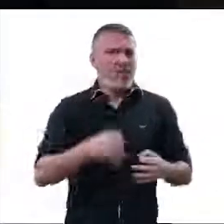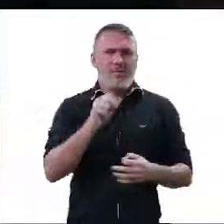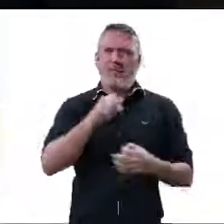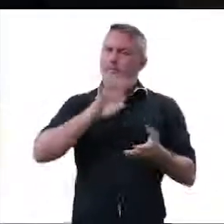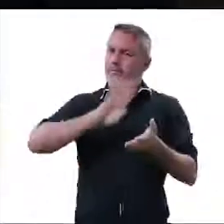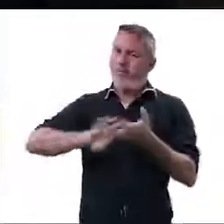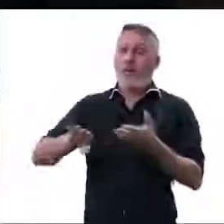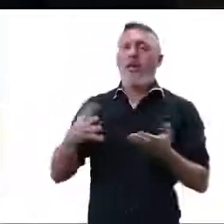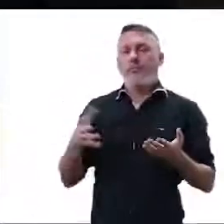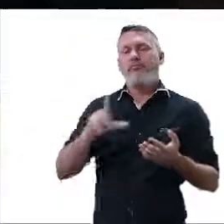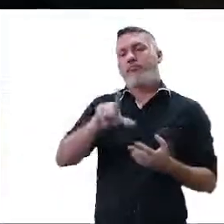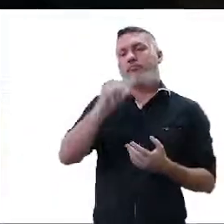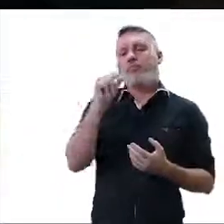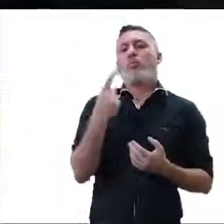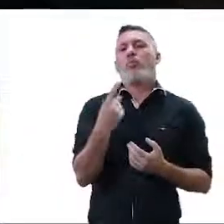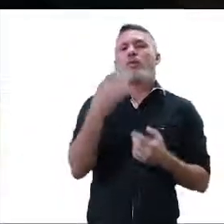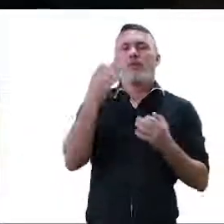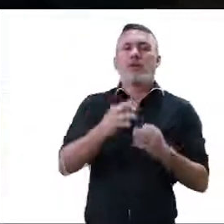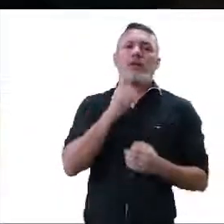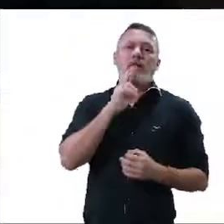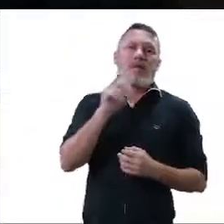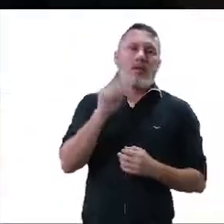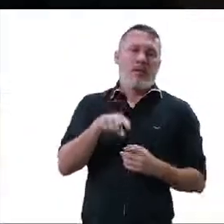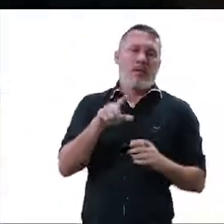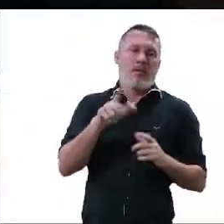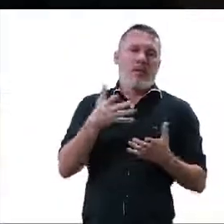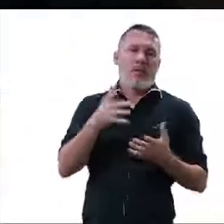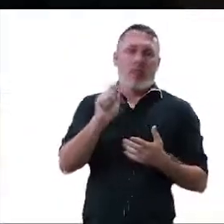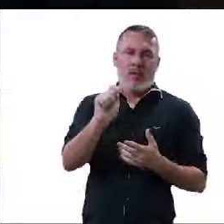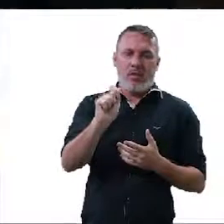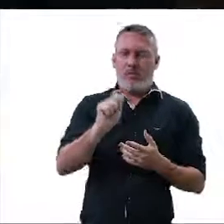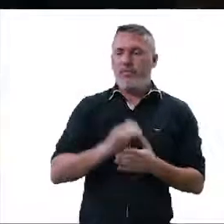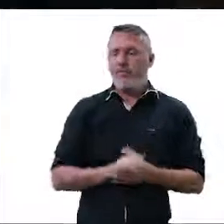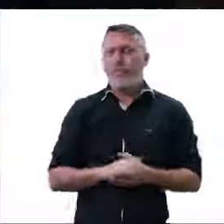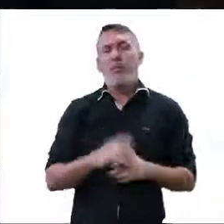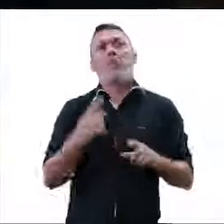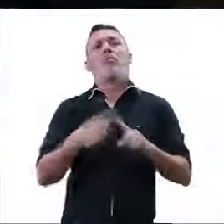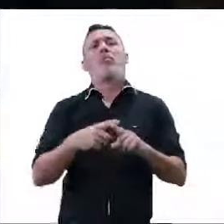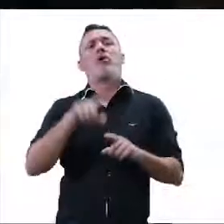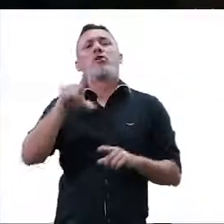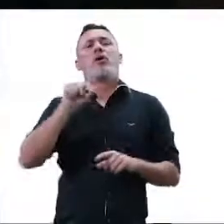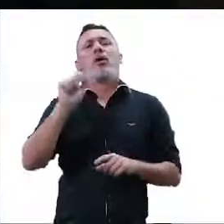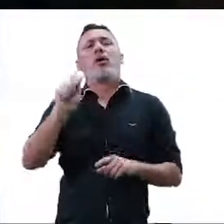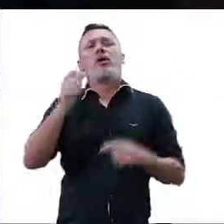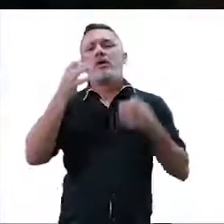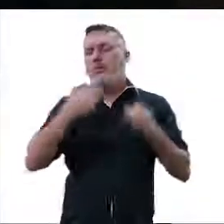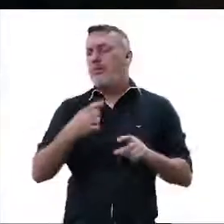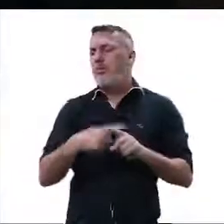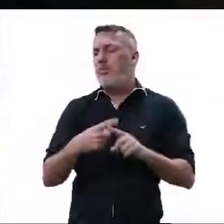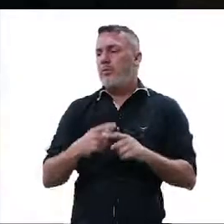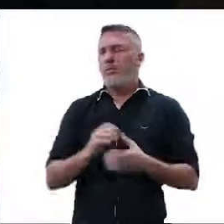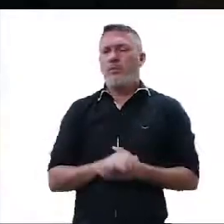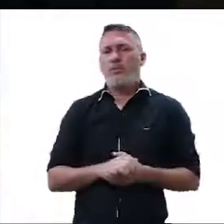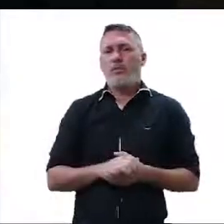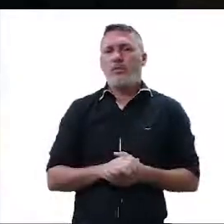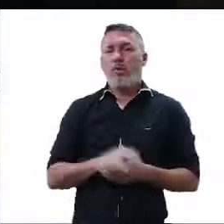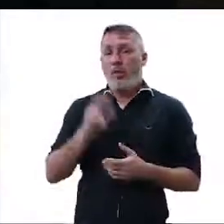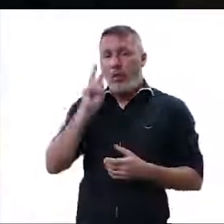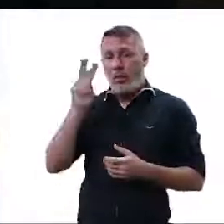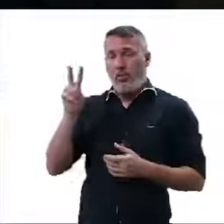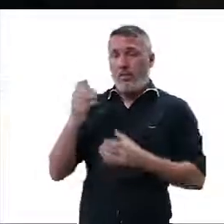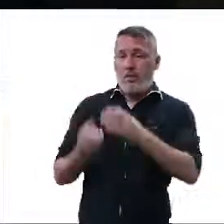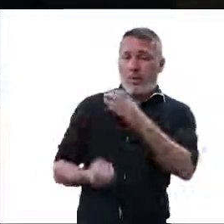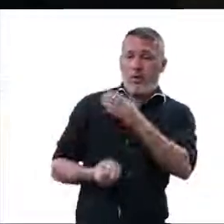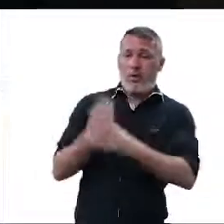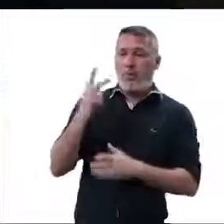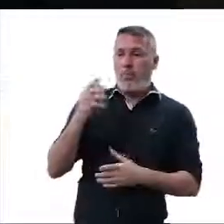fora. Então, automaticamente, a resposta correta é a letra A. Por que a letra A? Teoria criada por Augusto Comte